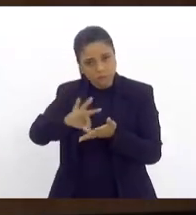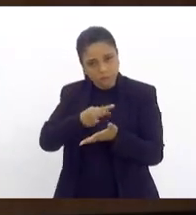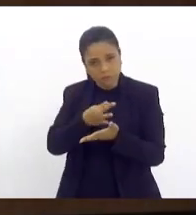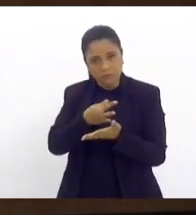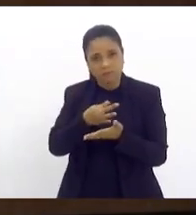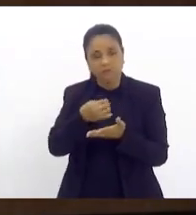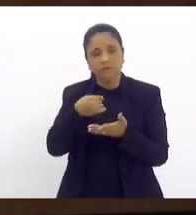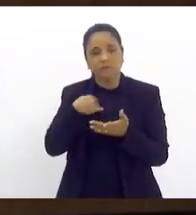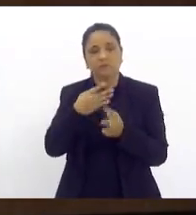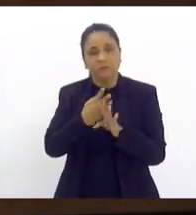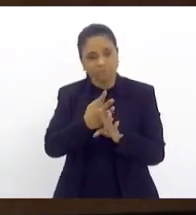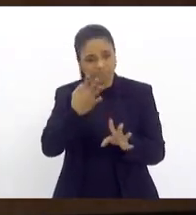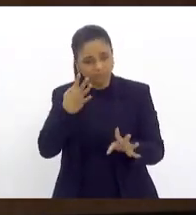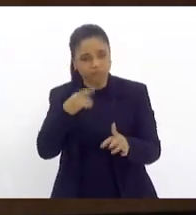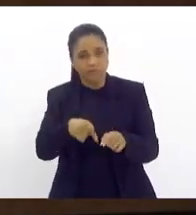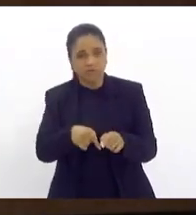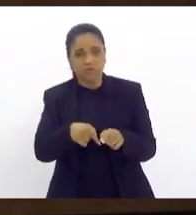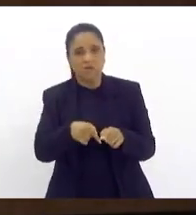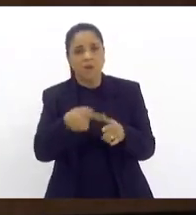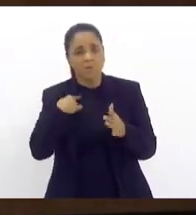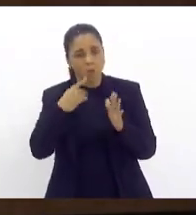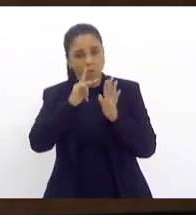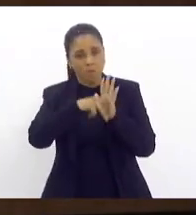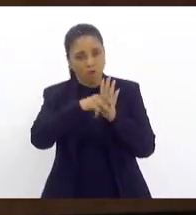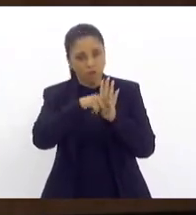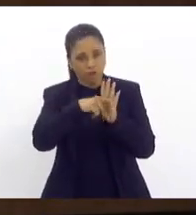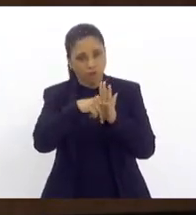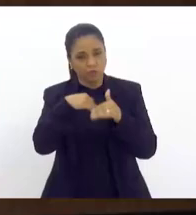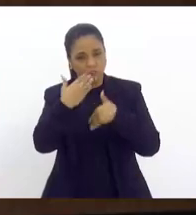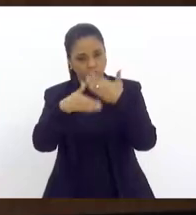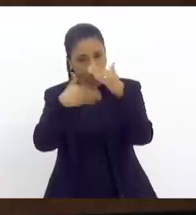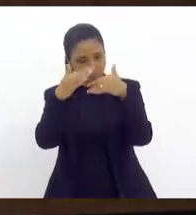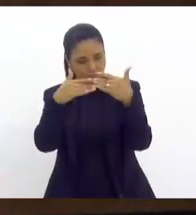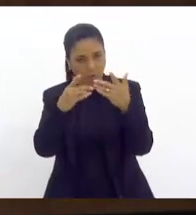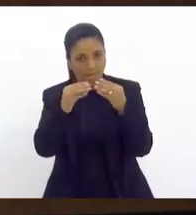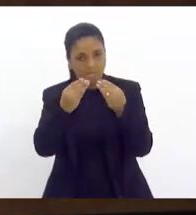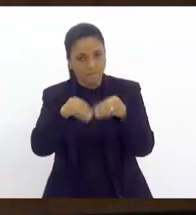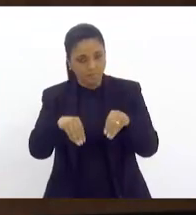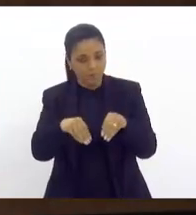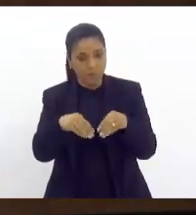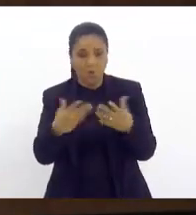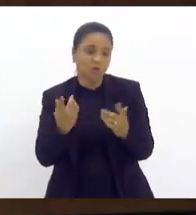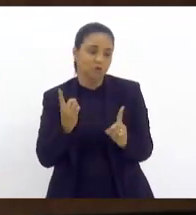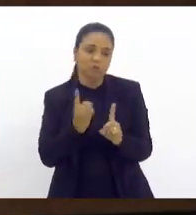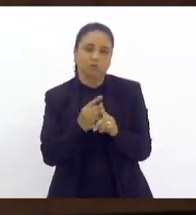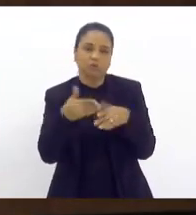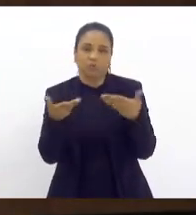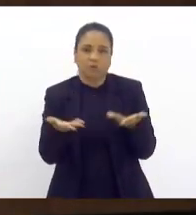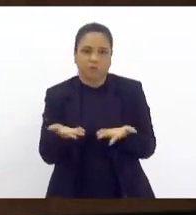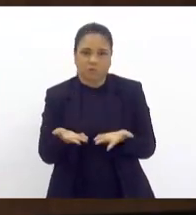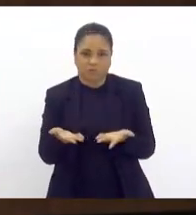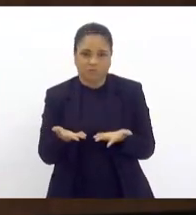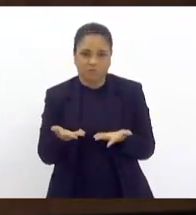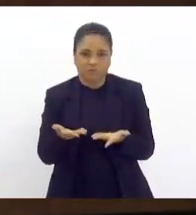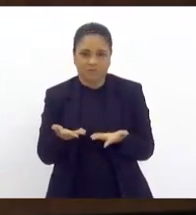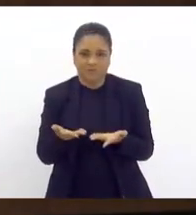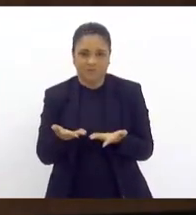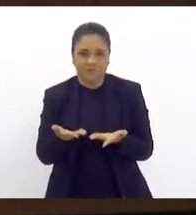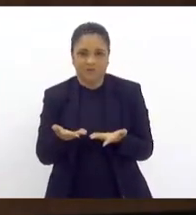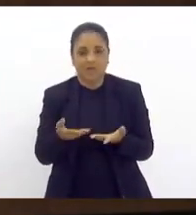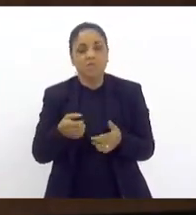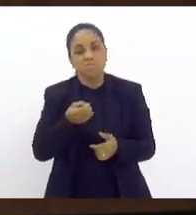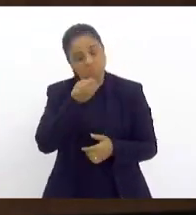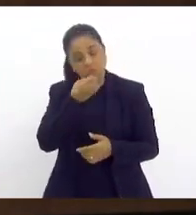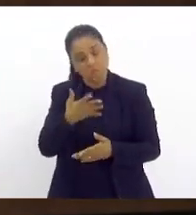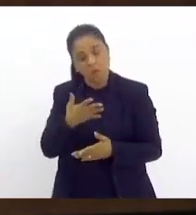Serra fileiras para que um projeto de minha autoria não prosperasse não se encontram aqui nessa casa que bom que não se encontram